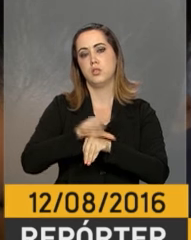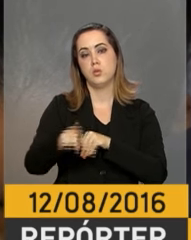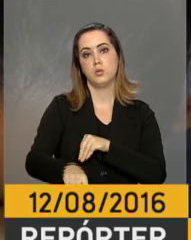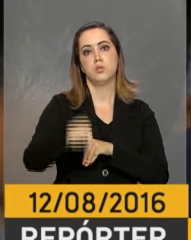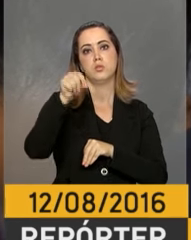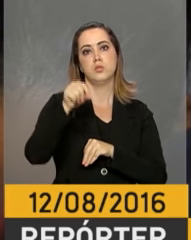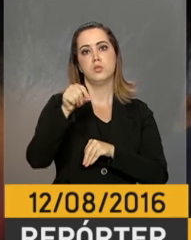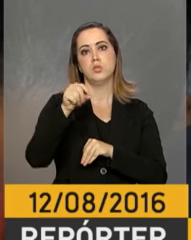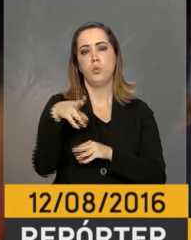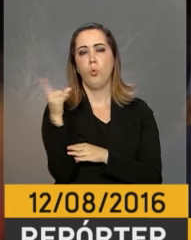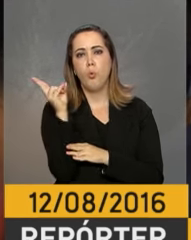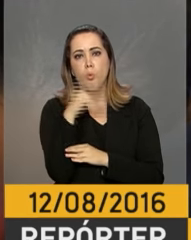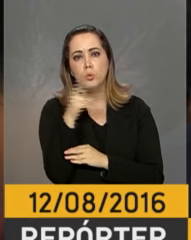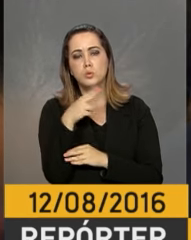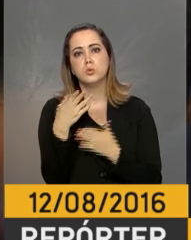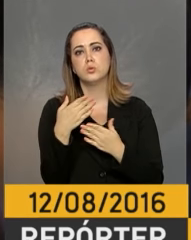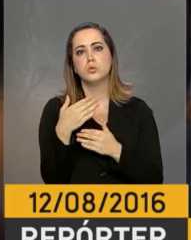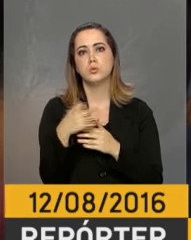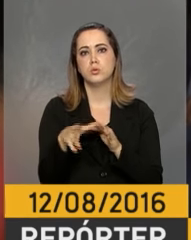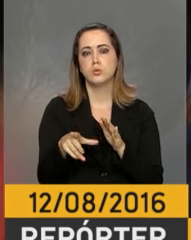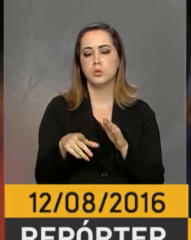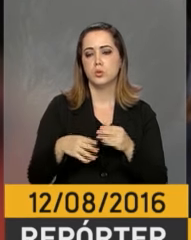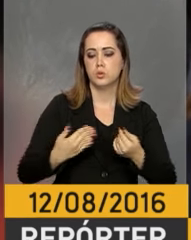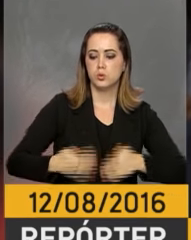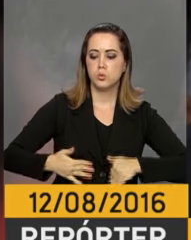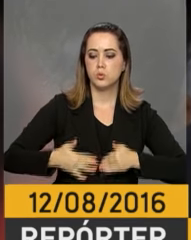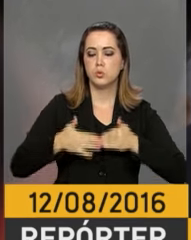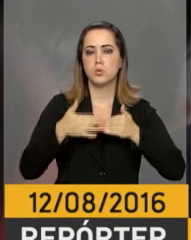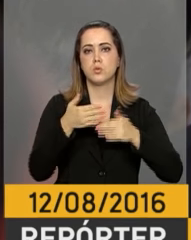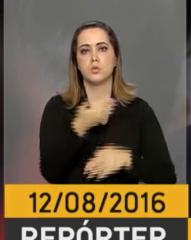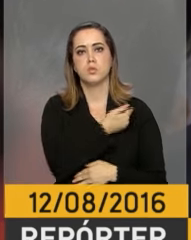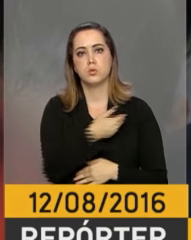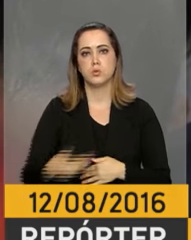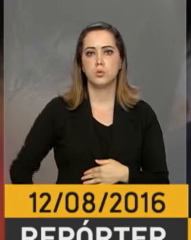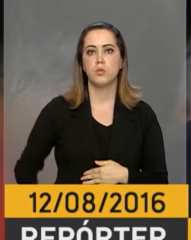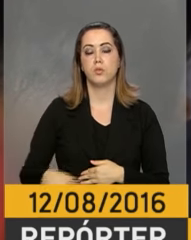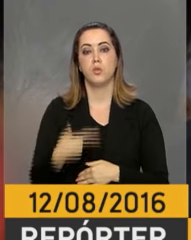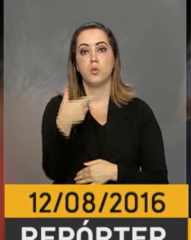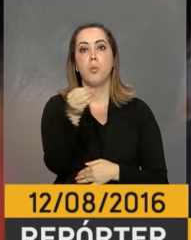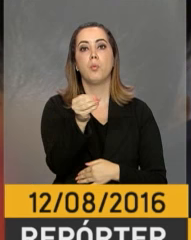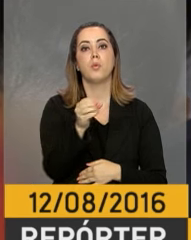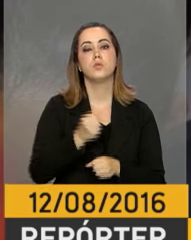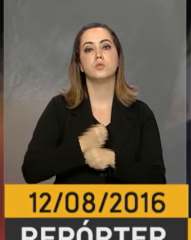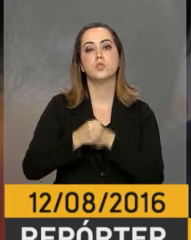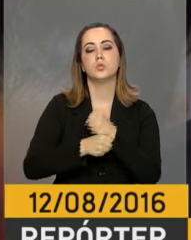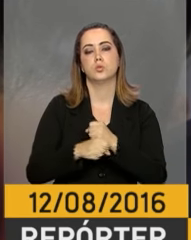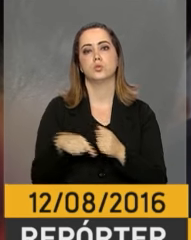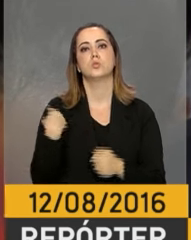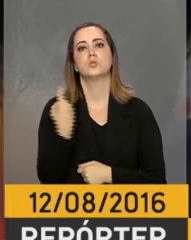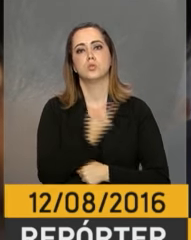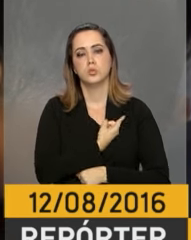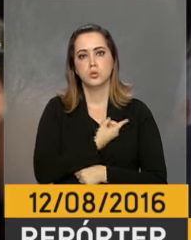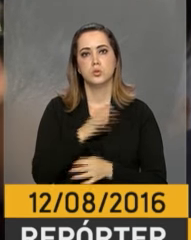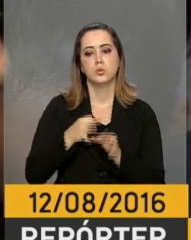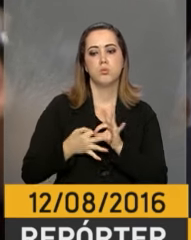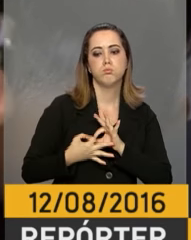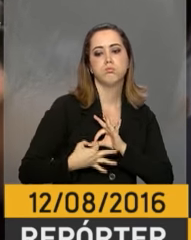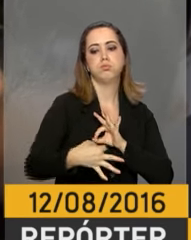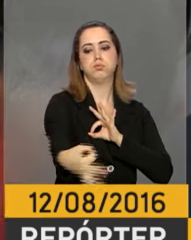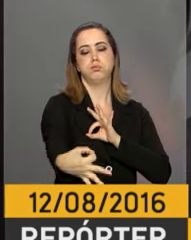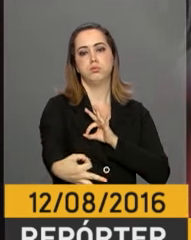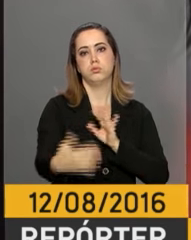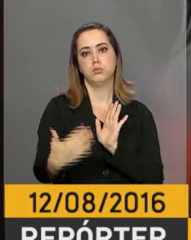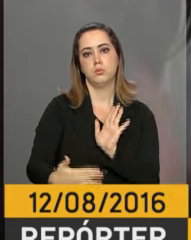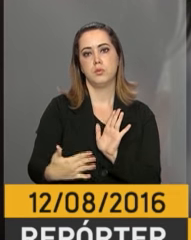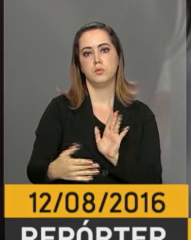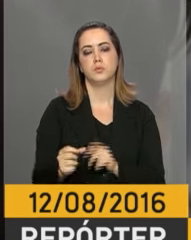um ritmo para as despesas públicas brasileiras por 20 anos. Portanto, estamos tomando medidas de longo prazo. Ministro,